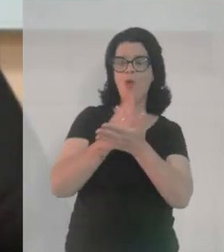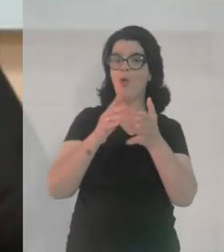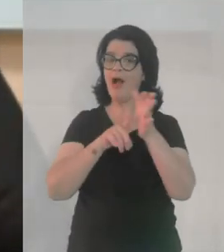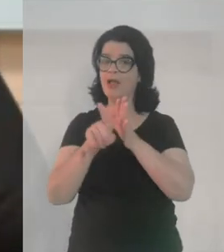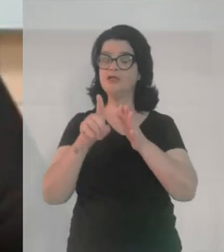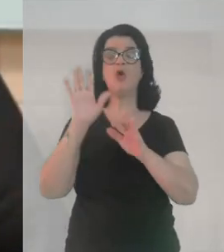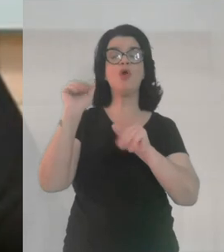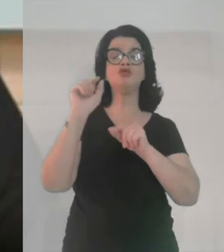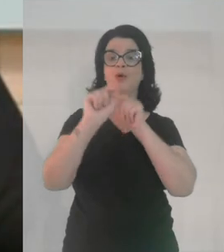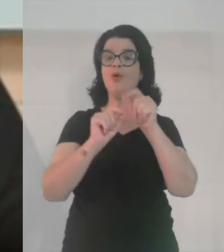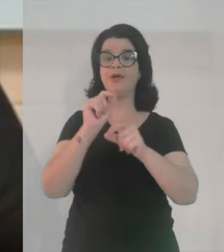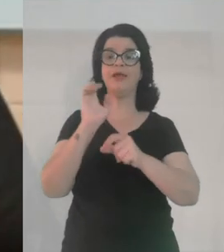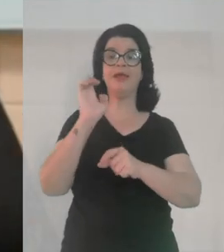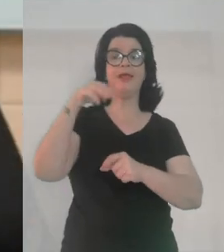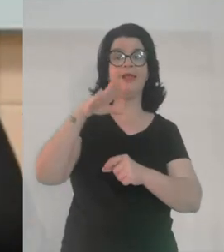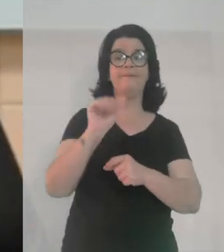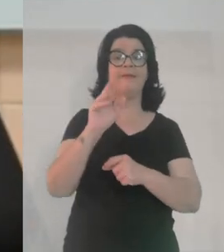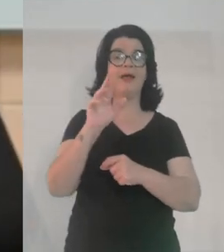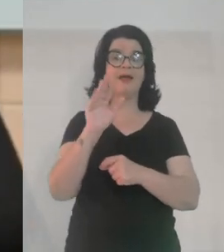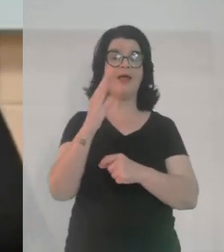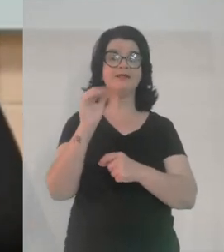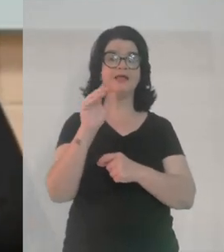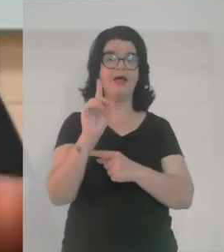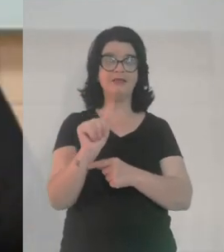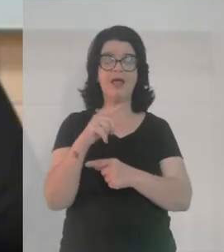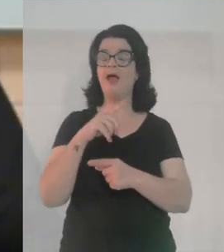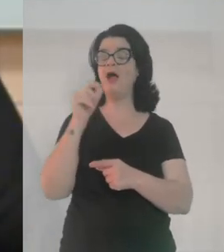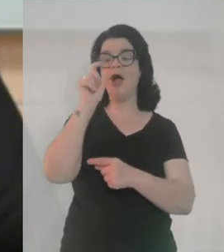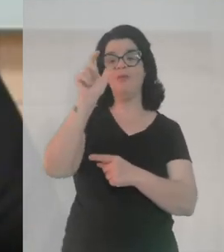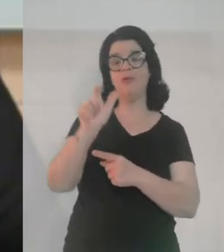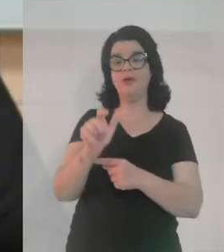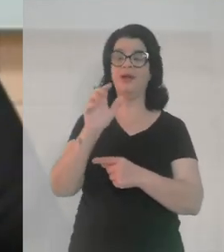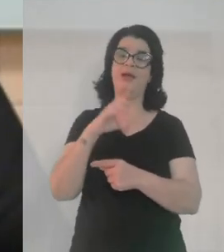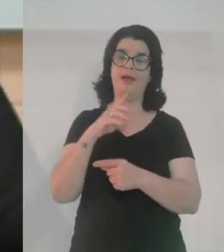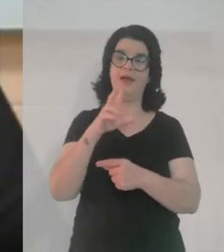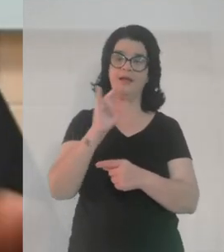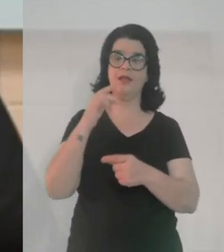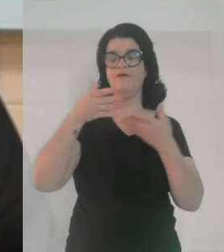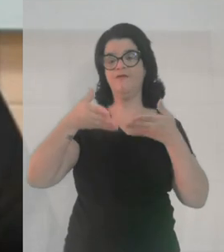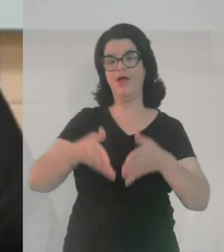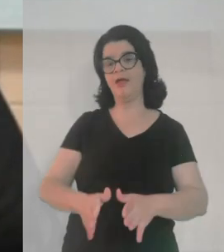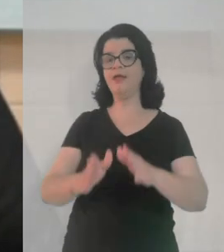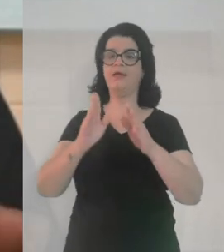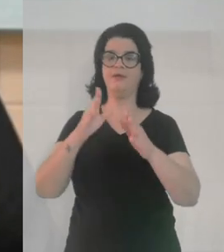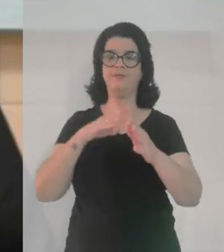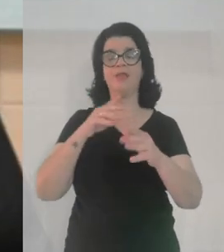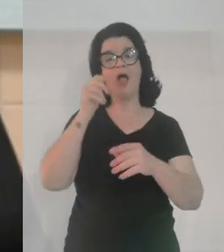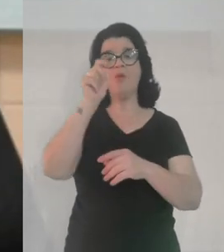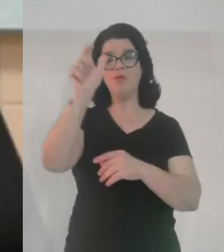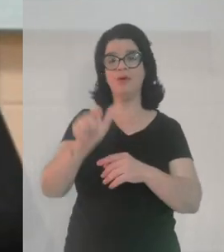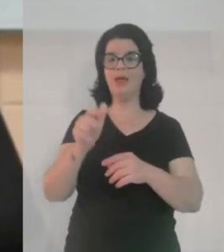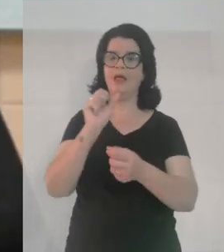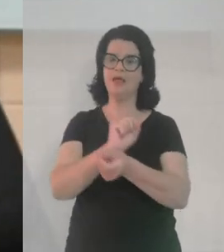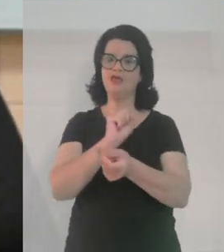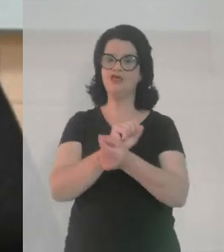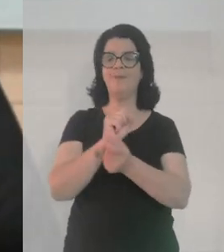Em espanhol, o que é que a gente diz, né? Embaraçada, né? La mujer que va a dar a luz, la mujer que espera a um